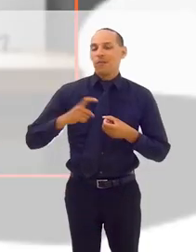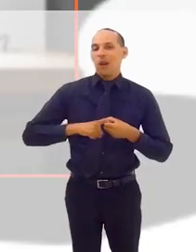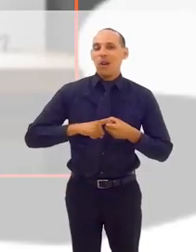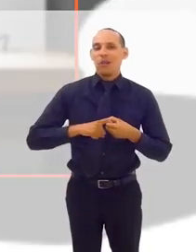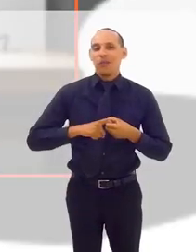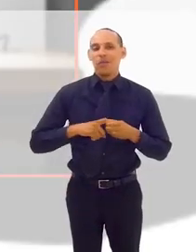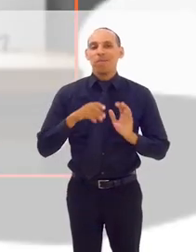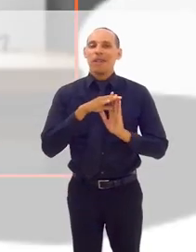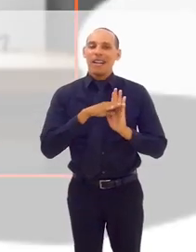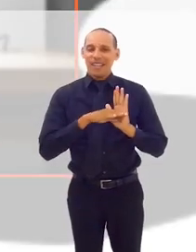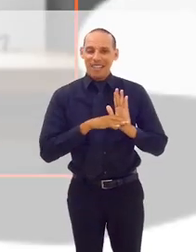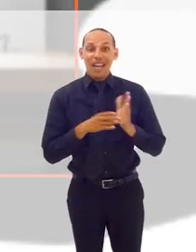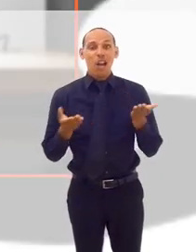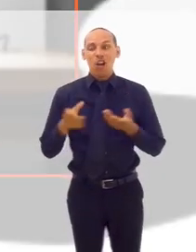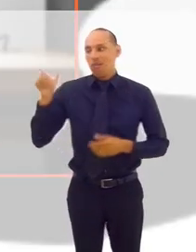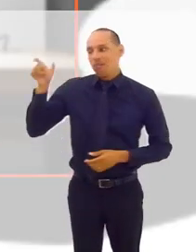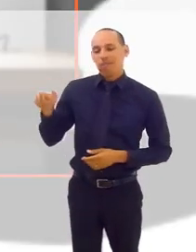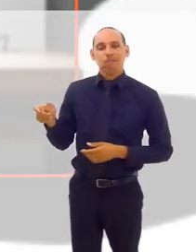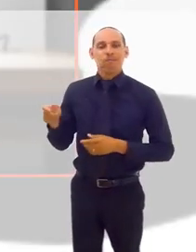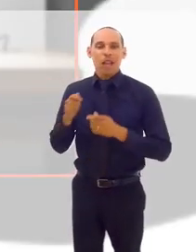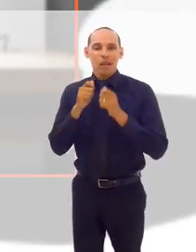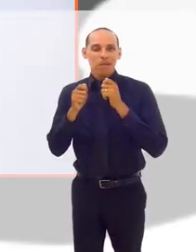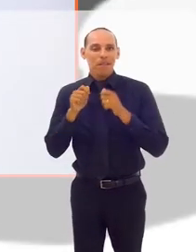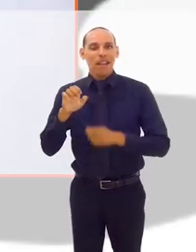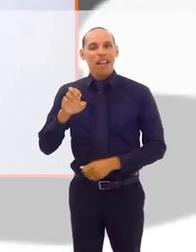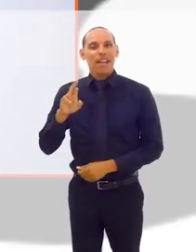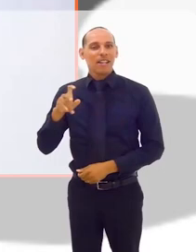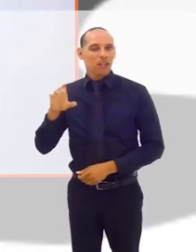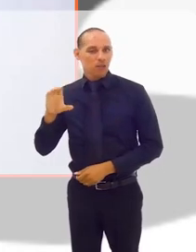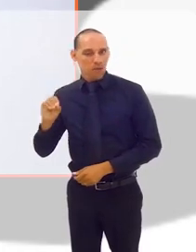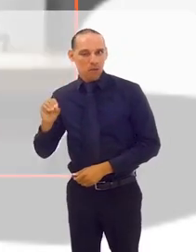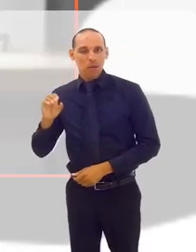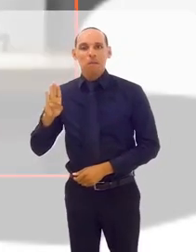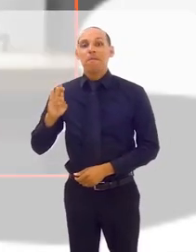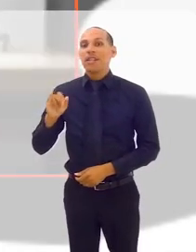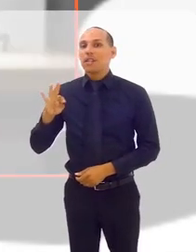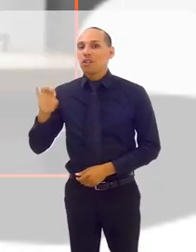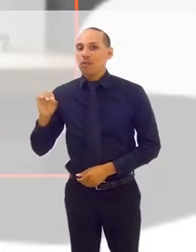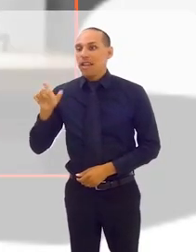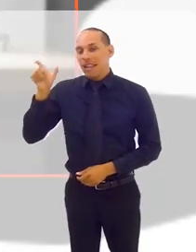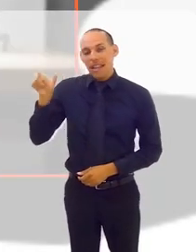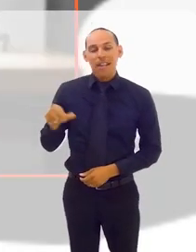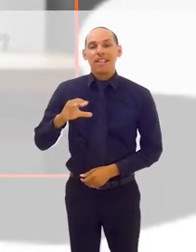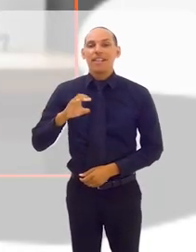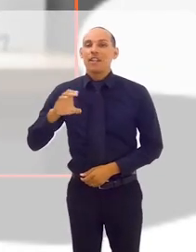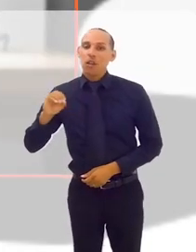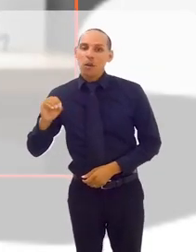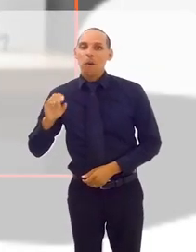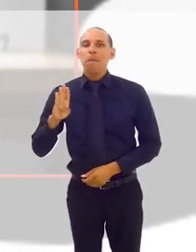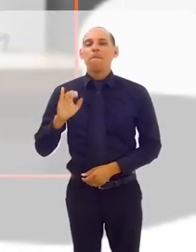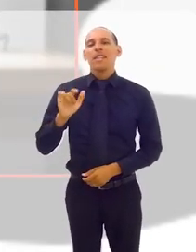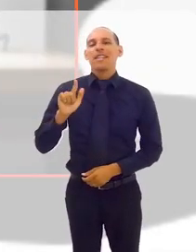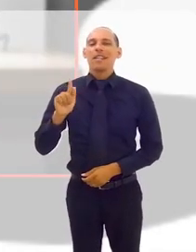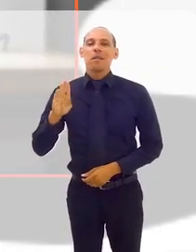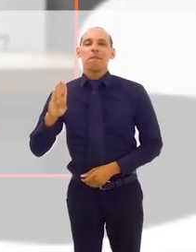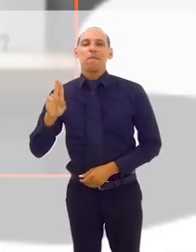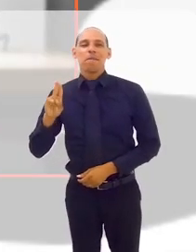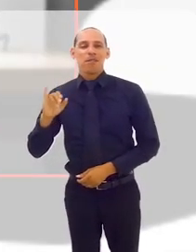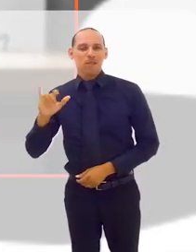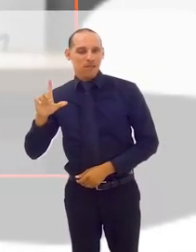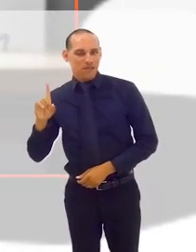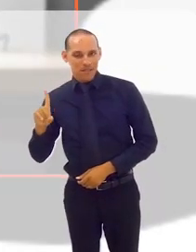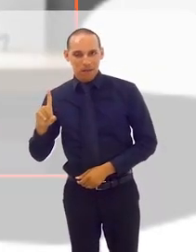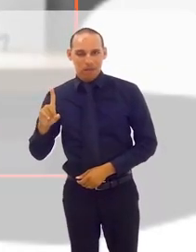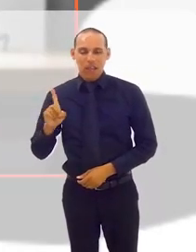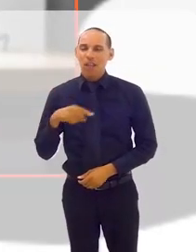Estamos de volta com o nosso programa, hoje entrevistando o Érico Bito, CEO da Big Beauty. E nesse clima de alegria, de